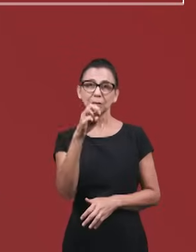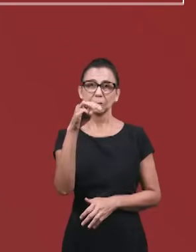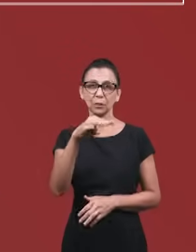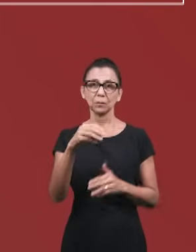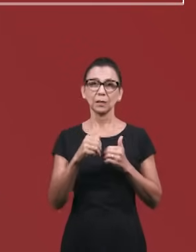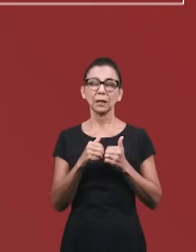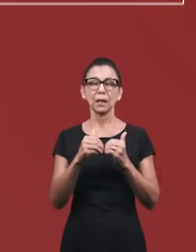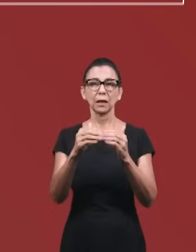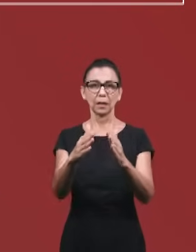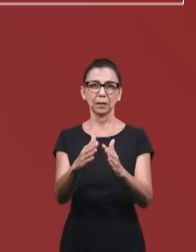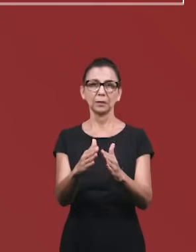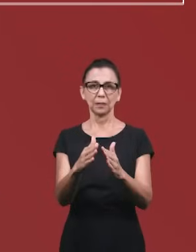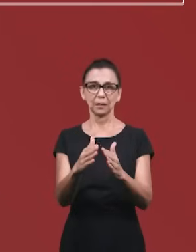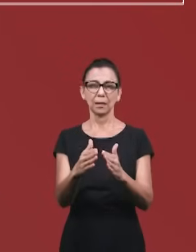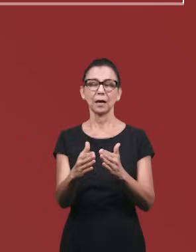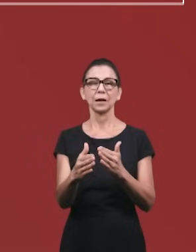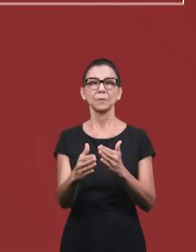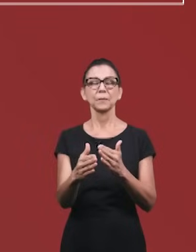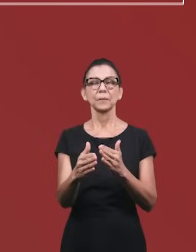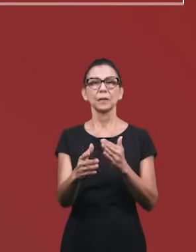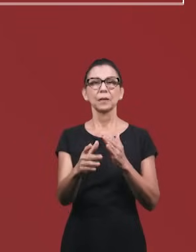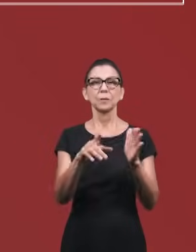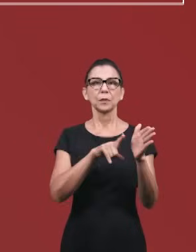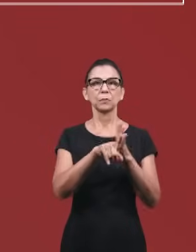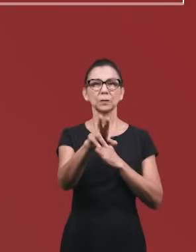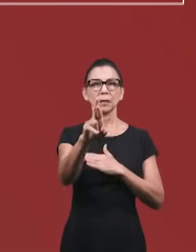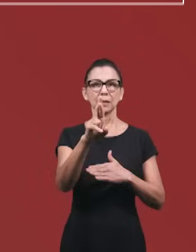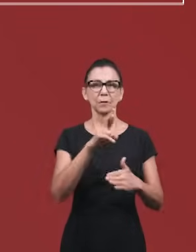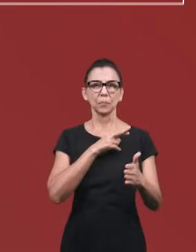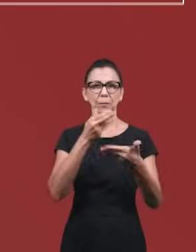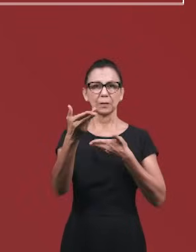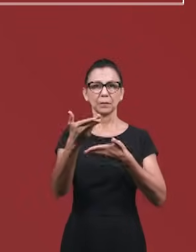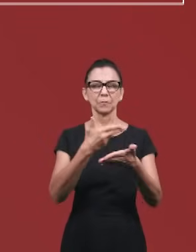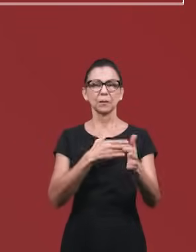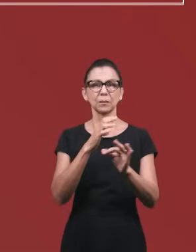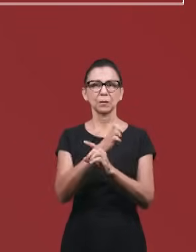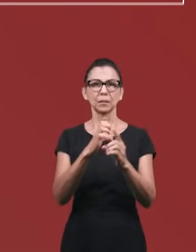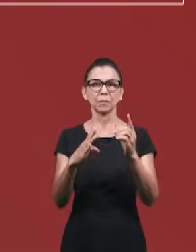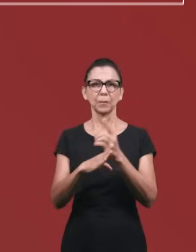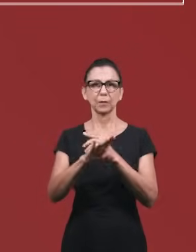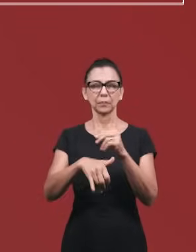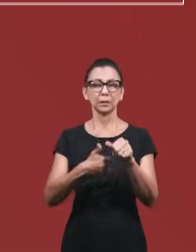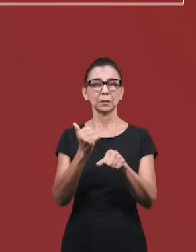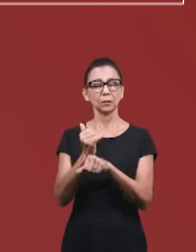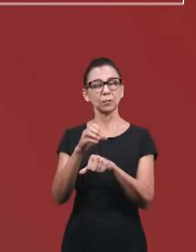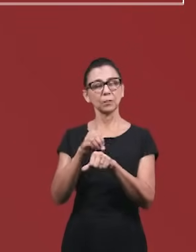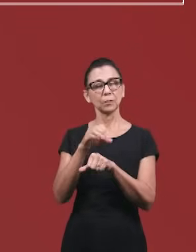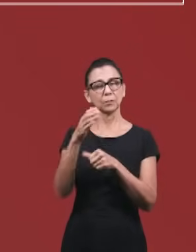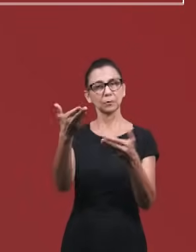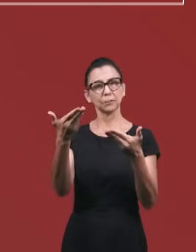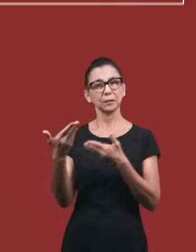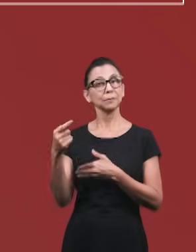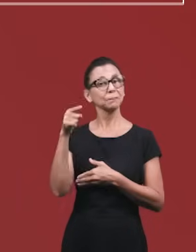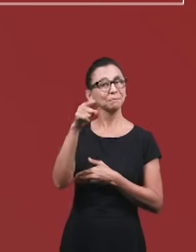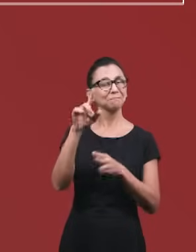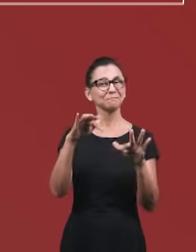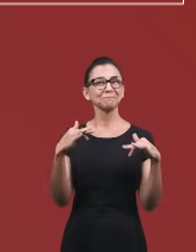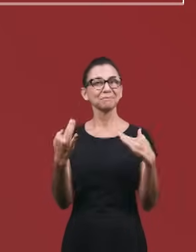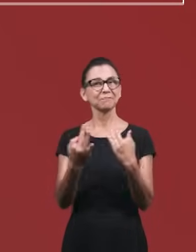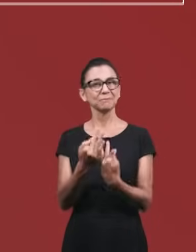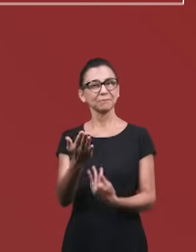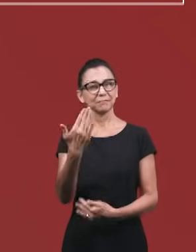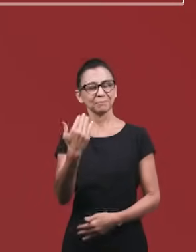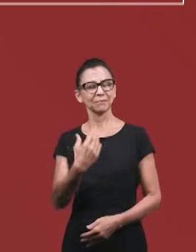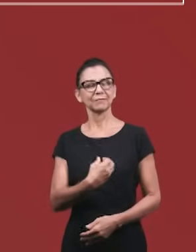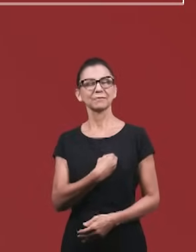minutos, daremos início às participações da Escola Bíblica Dominical, transmitidas por esse canal. Convidamos você e